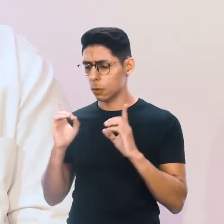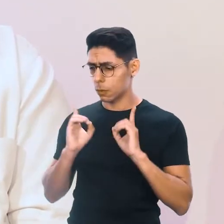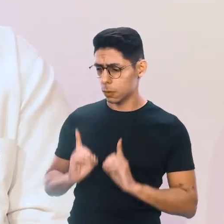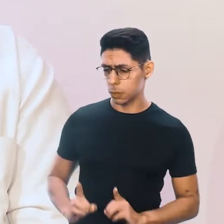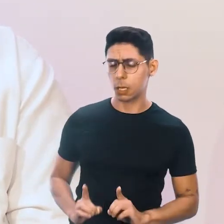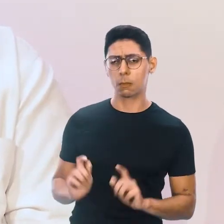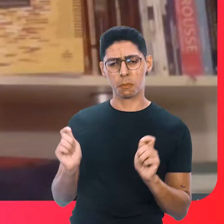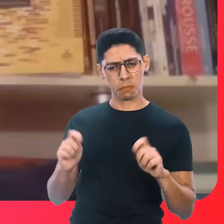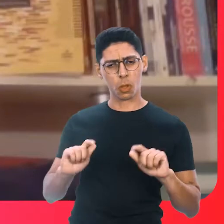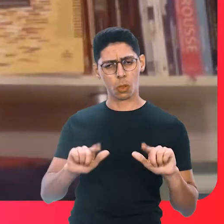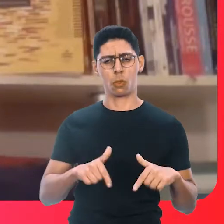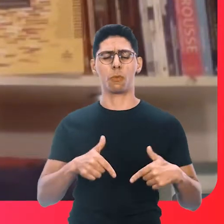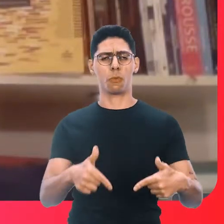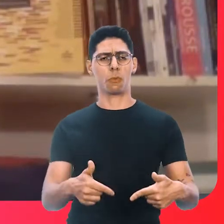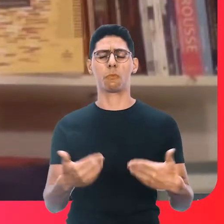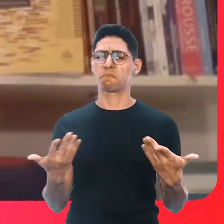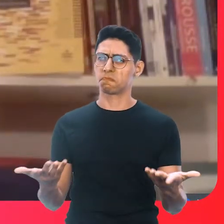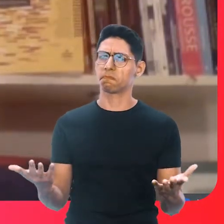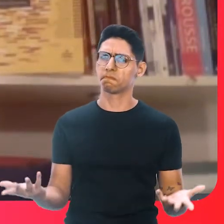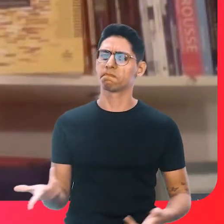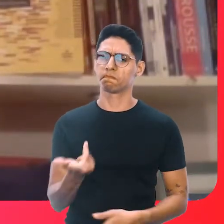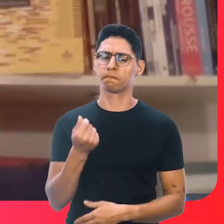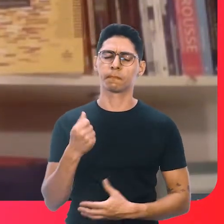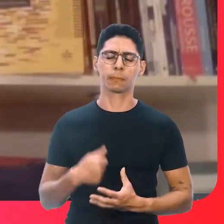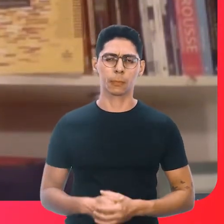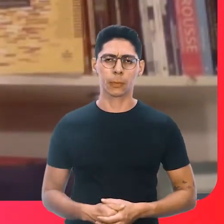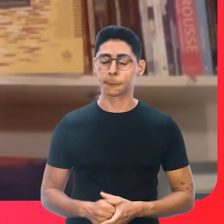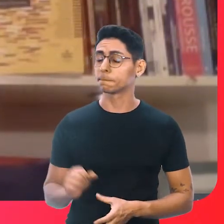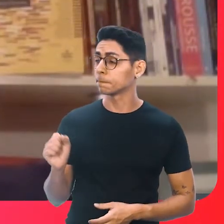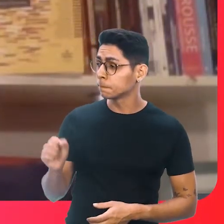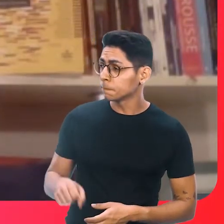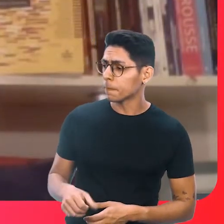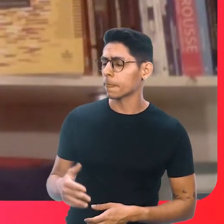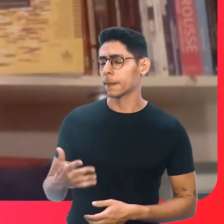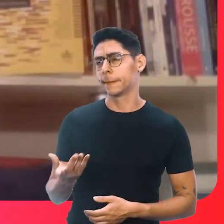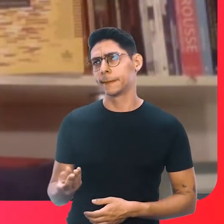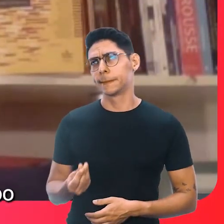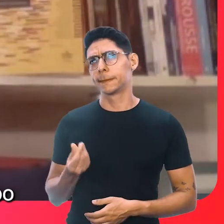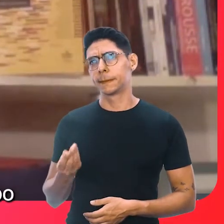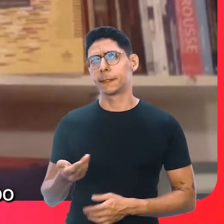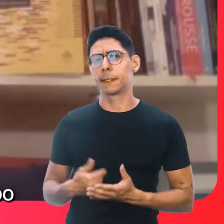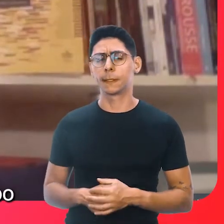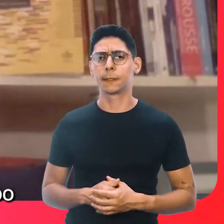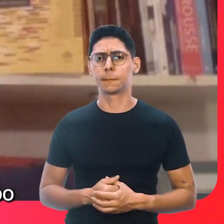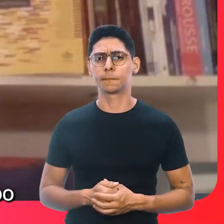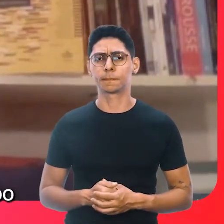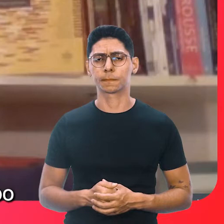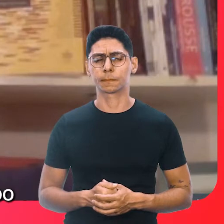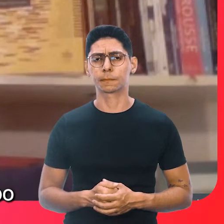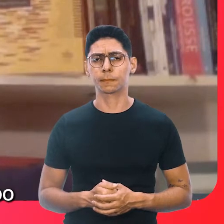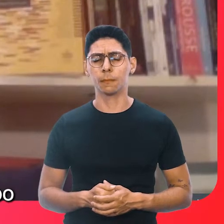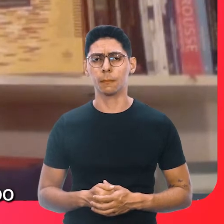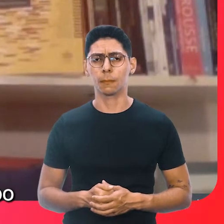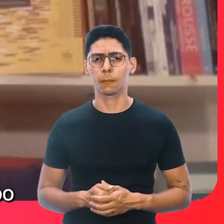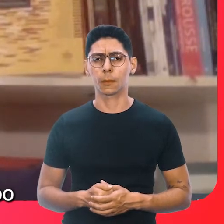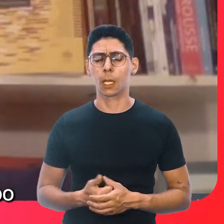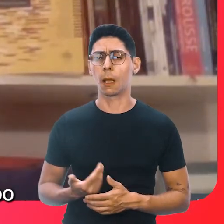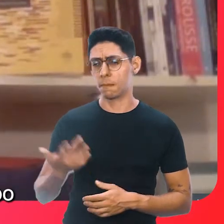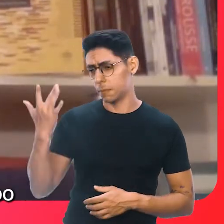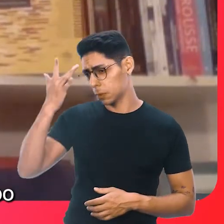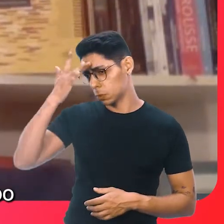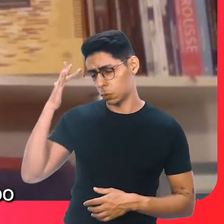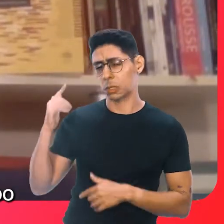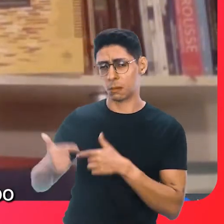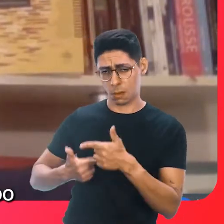Que beleza. Pois é, e é uma coisa que quem fazia muito isso justamente era a Lia Crespo,